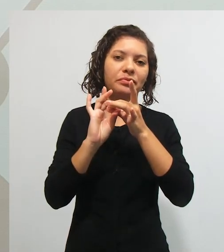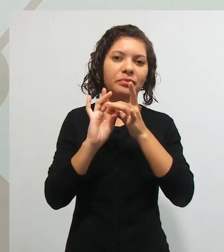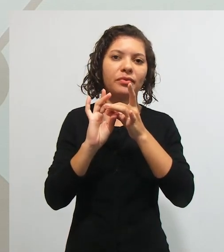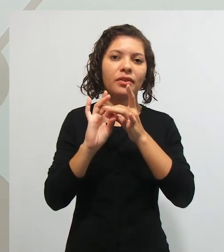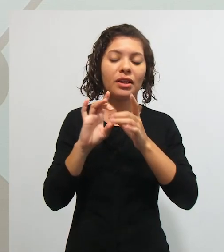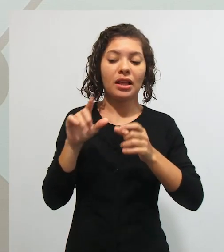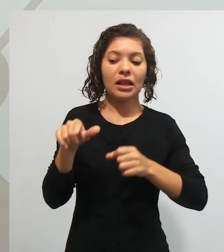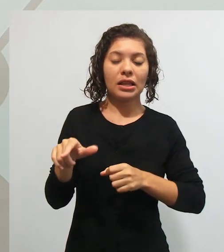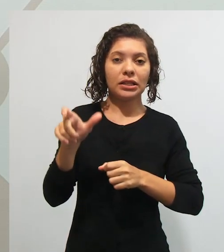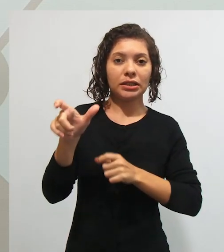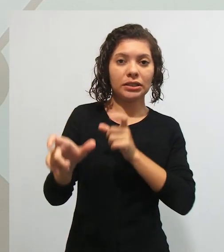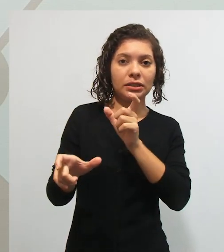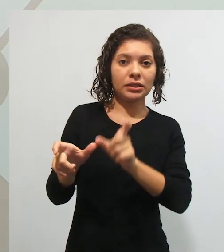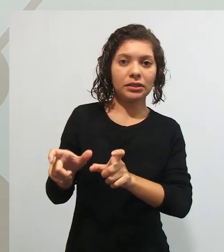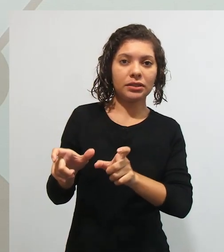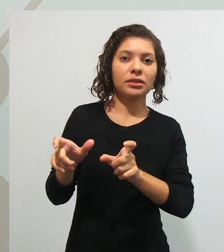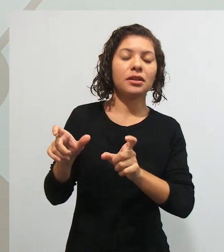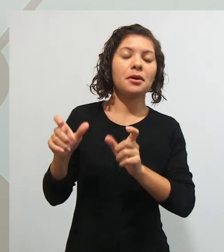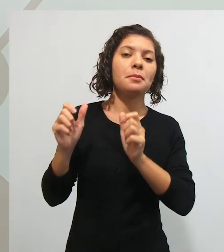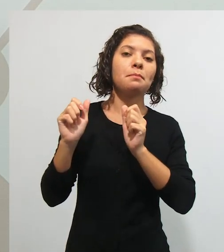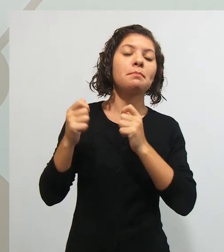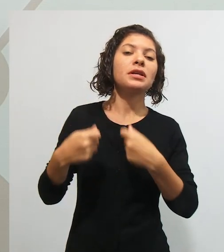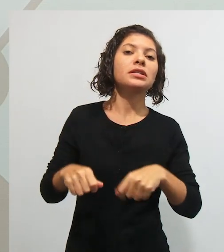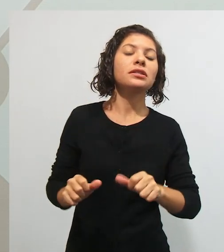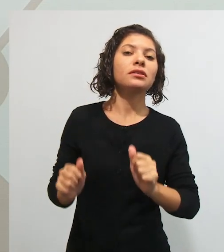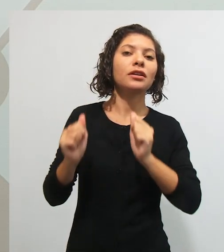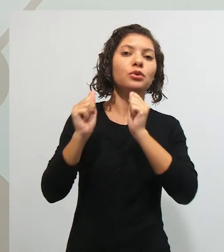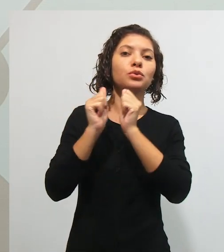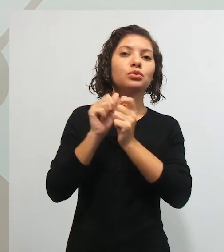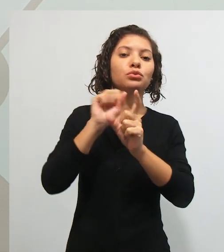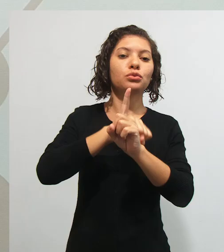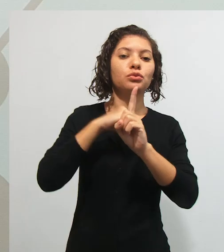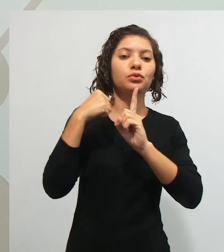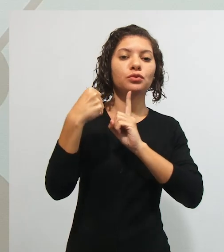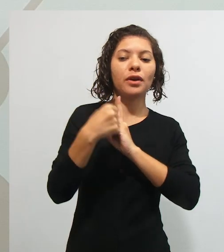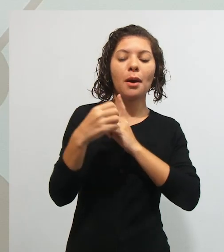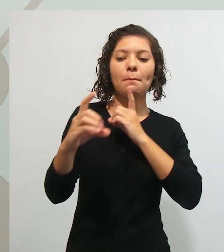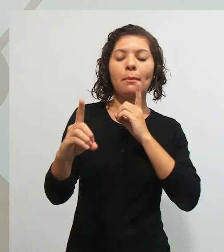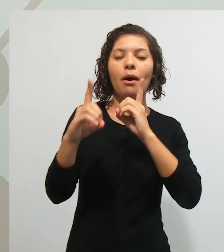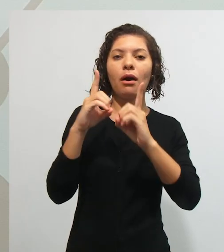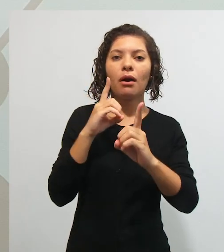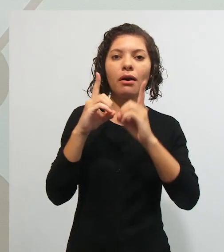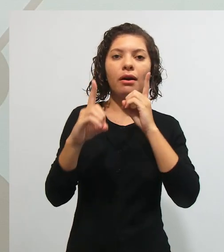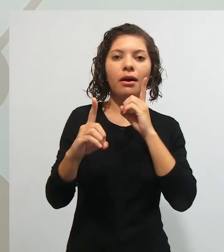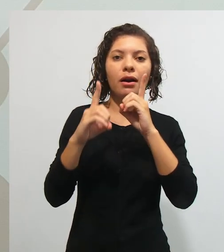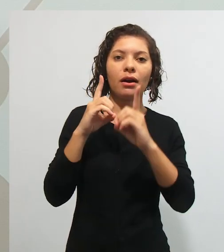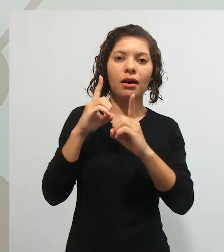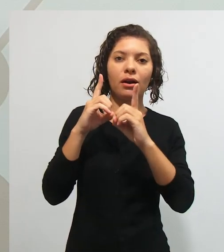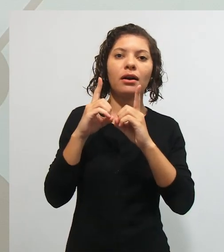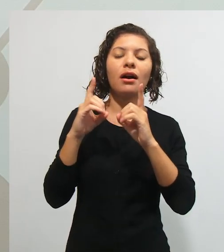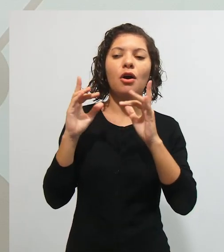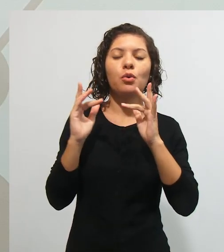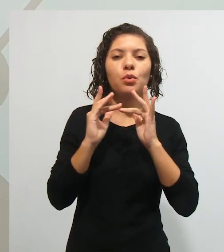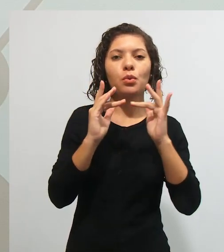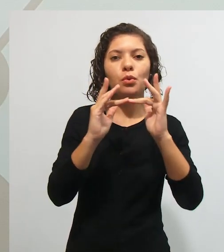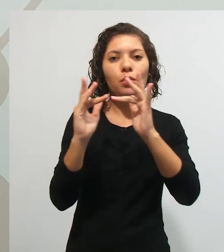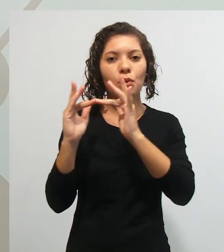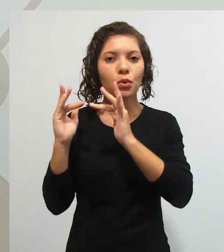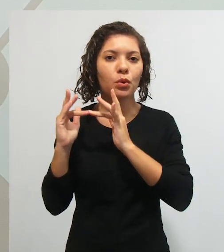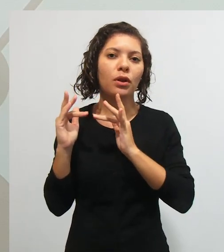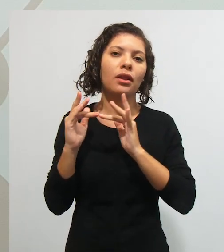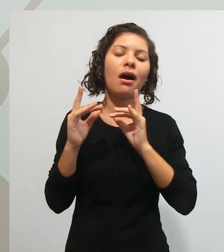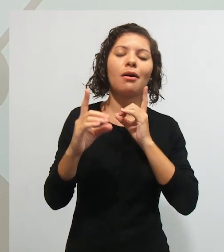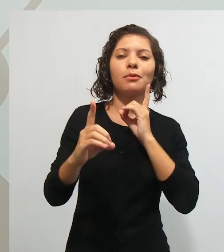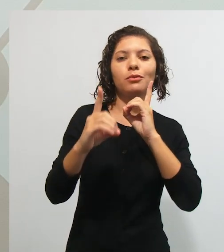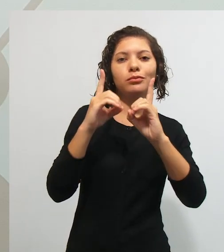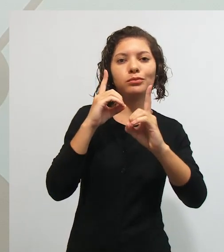de inserção da criança com o universo social, ela e o outro e ela, e a partir desse contato